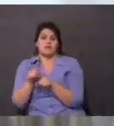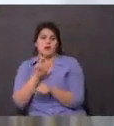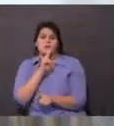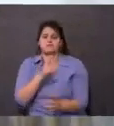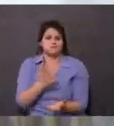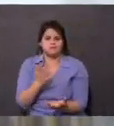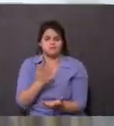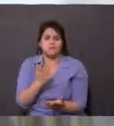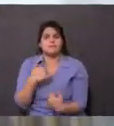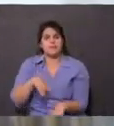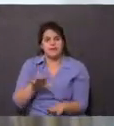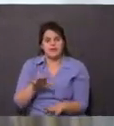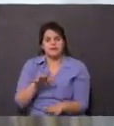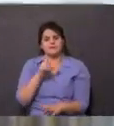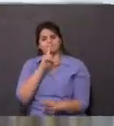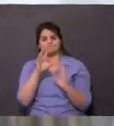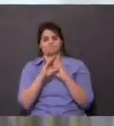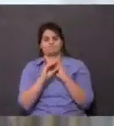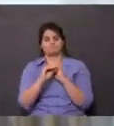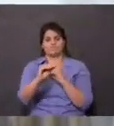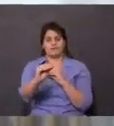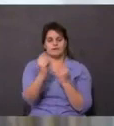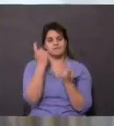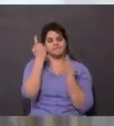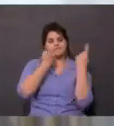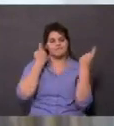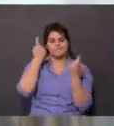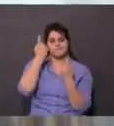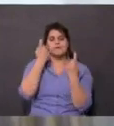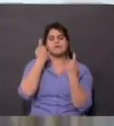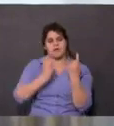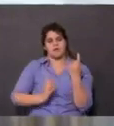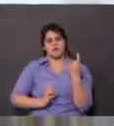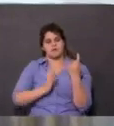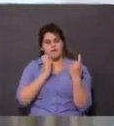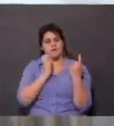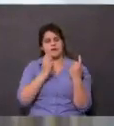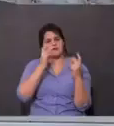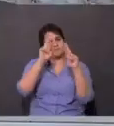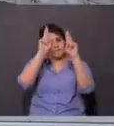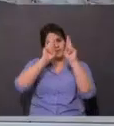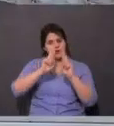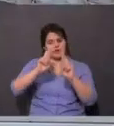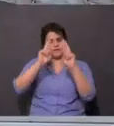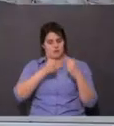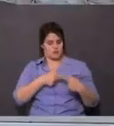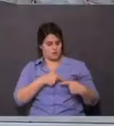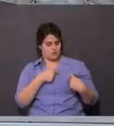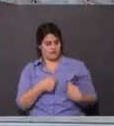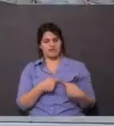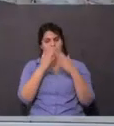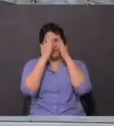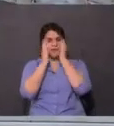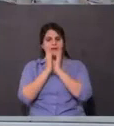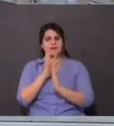que gerou um silêncio profundo de confiança e de esperança no coração de Maria, sua